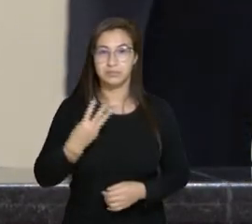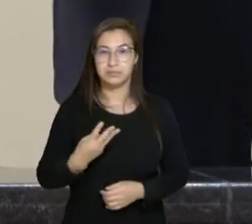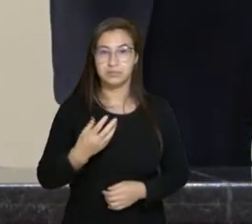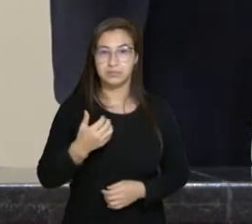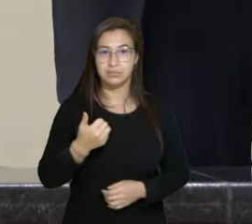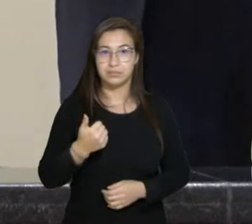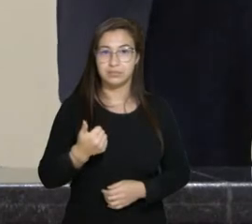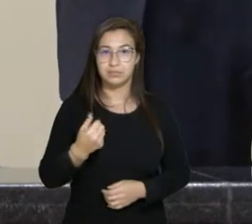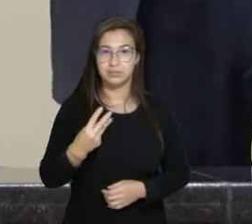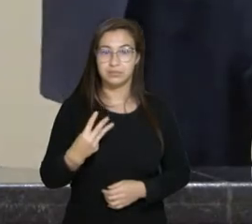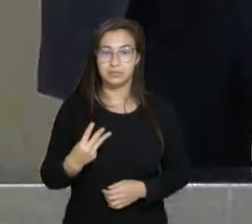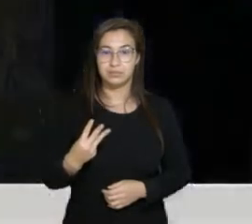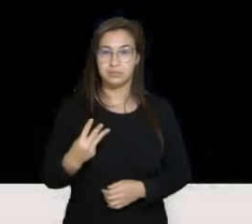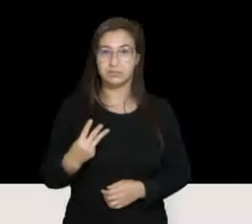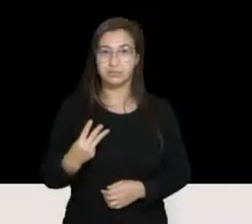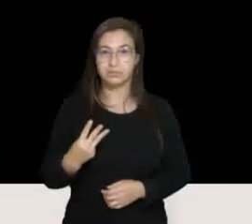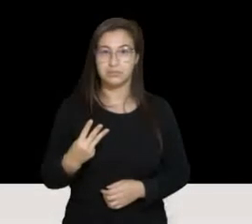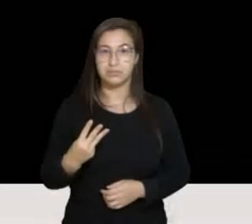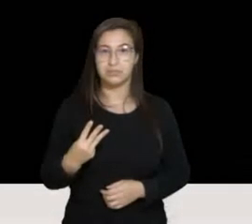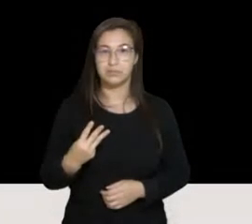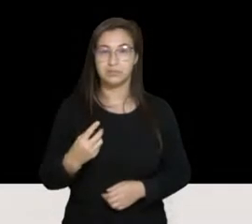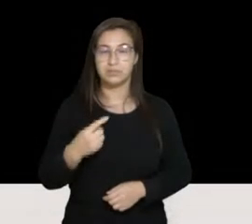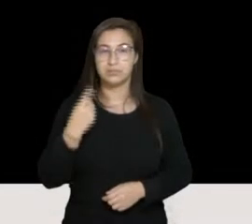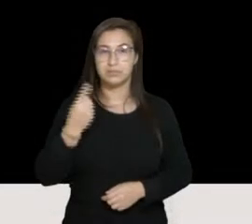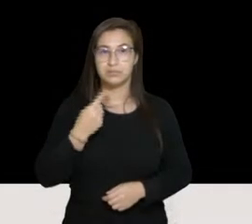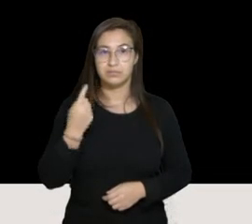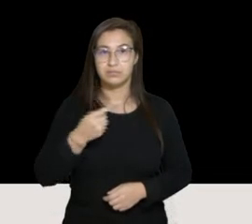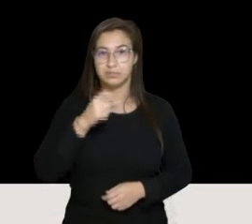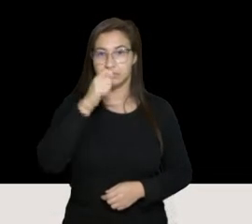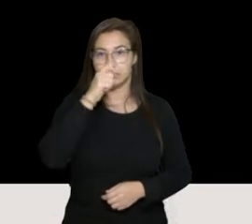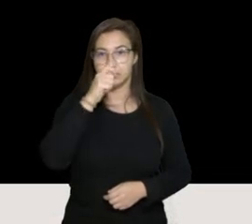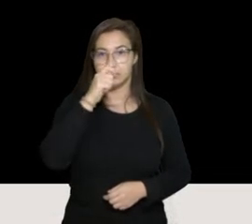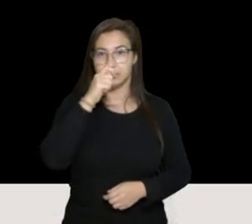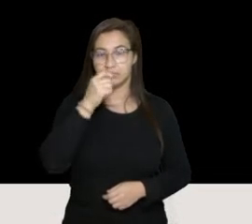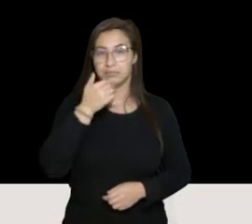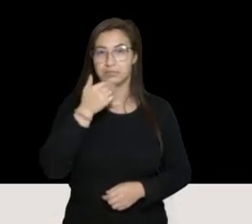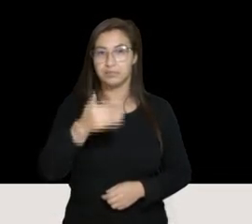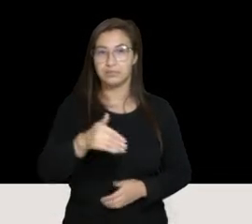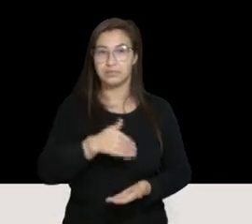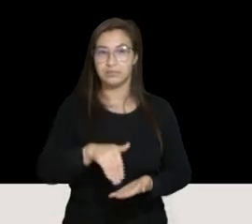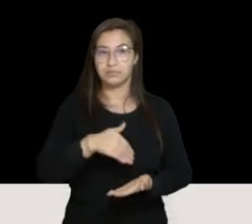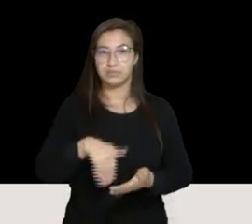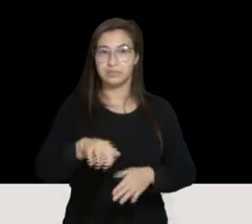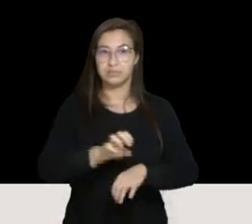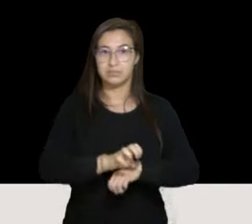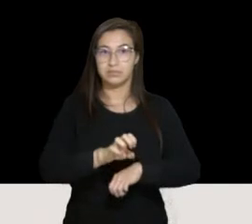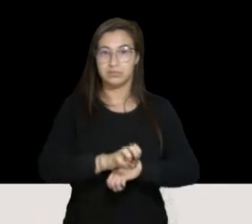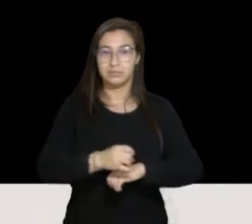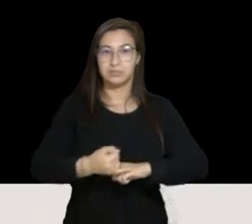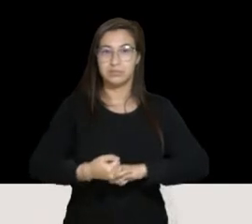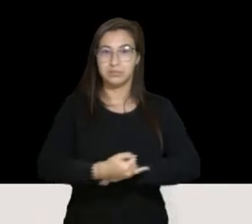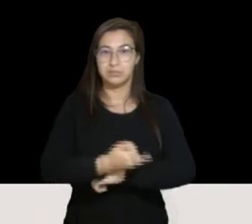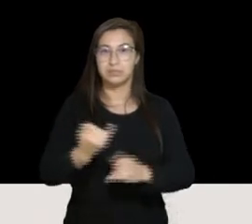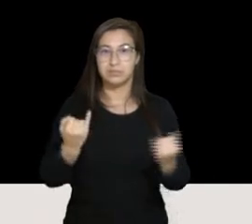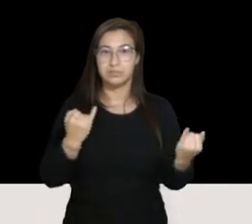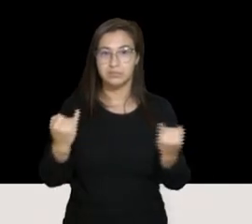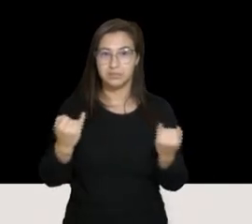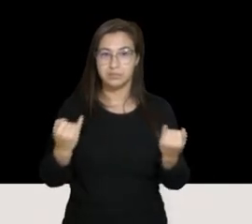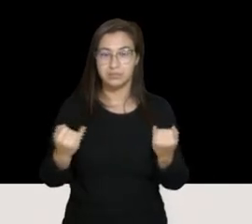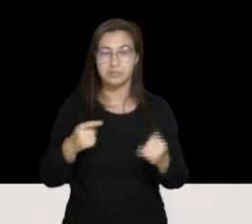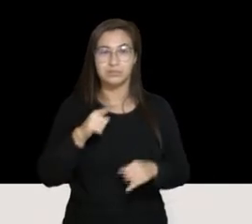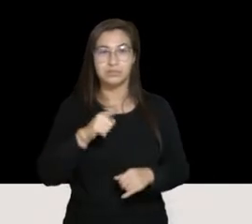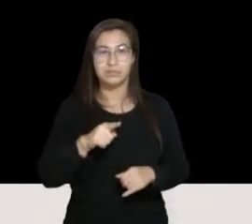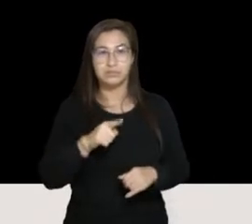313 autor Deputado Jô me solicitou ao secretário de estado da infraestrutura informações acerca do